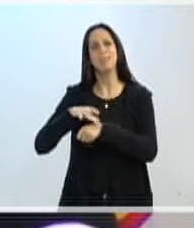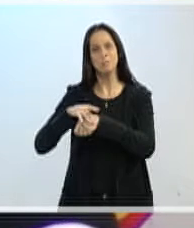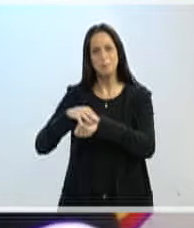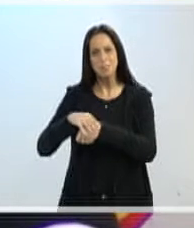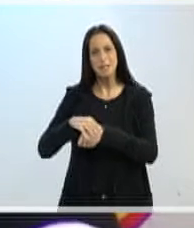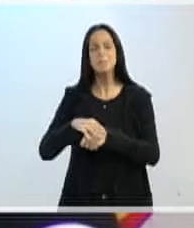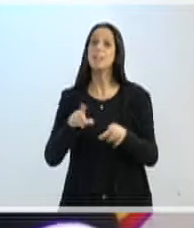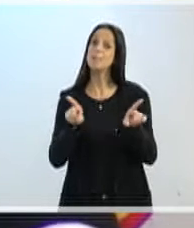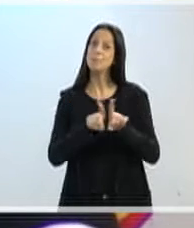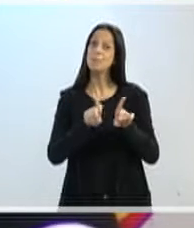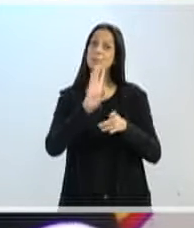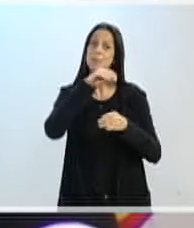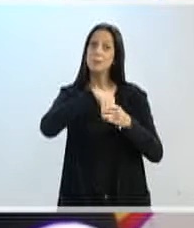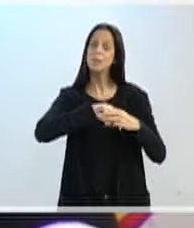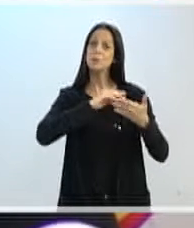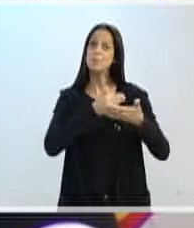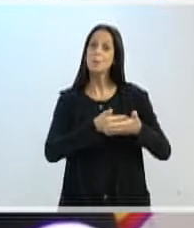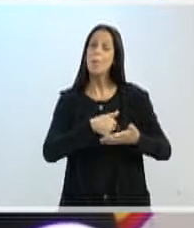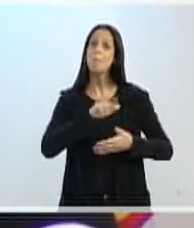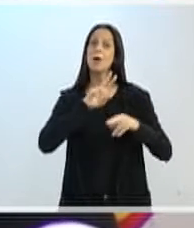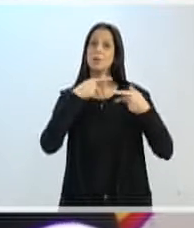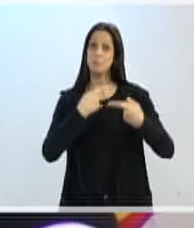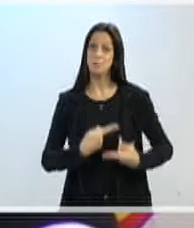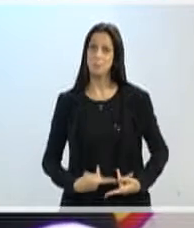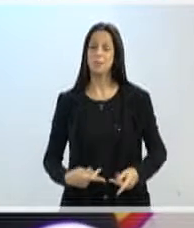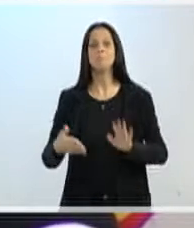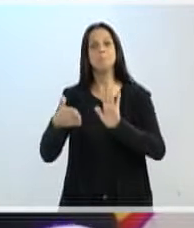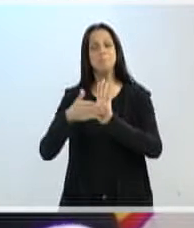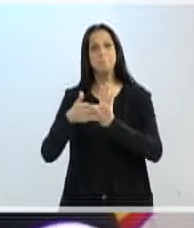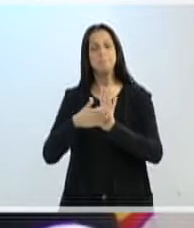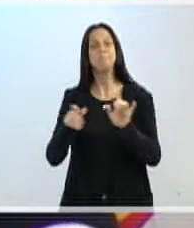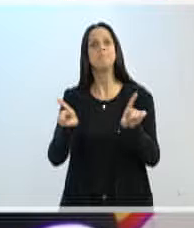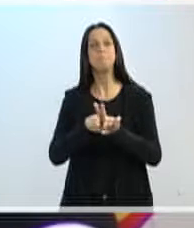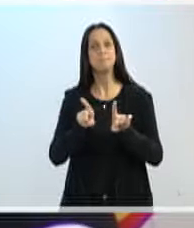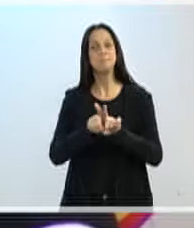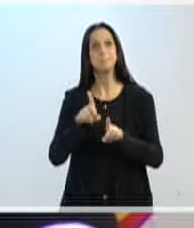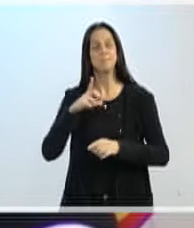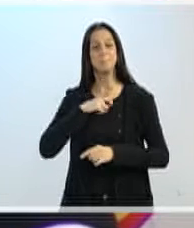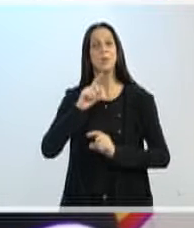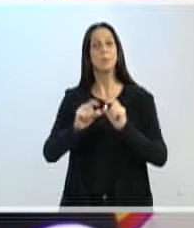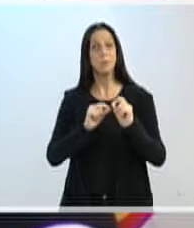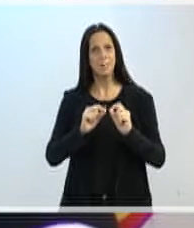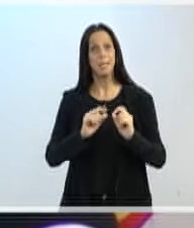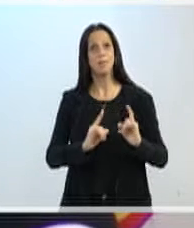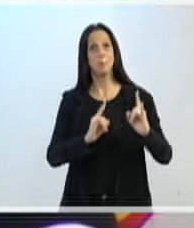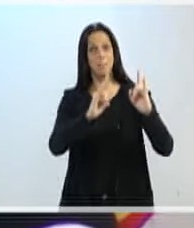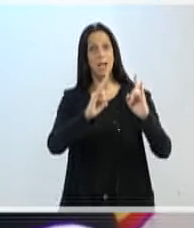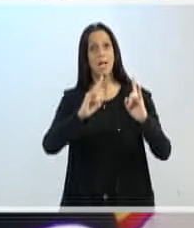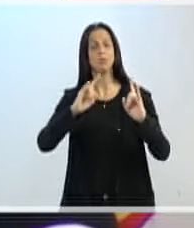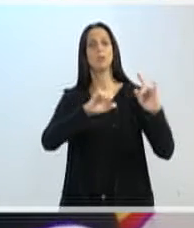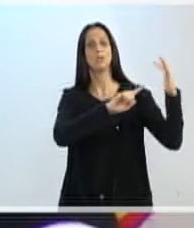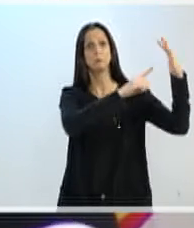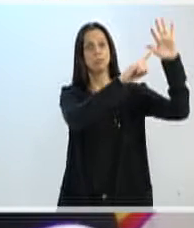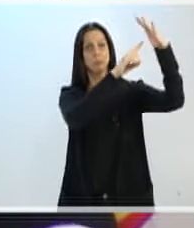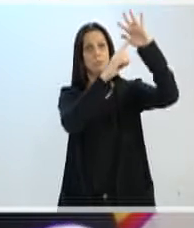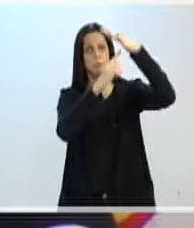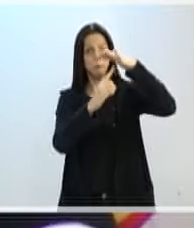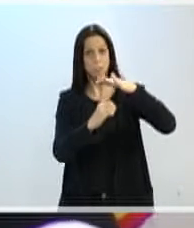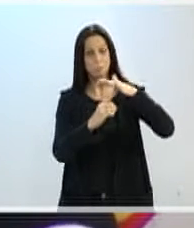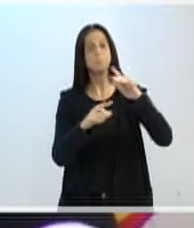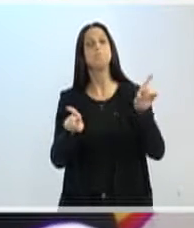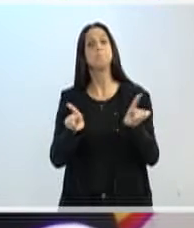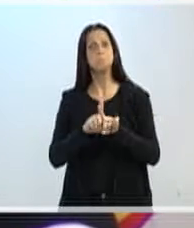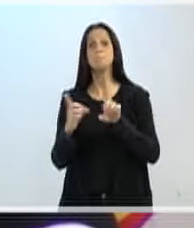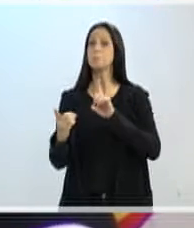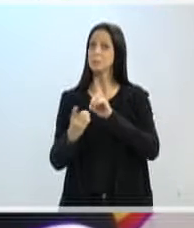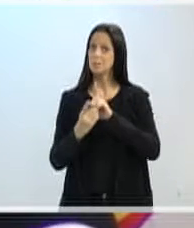A proposta contempla ainda a implementação do Heliponto, imprescindível para um atendimento célere